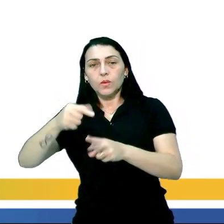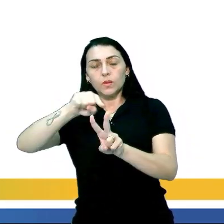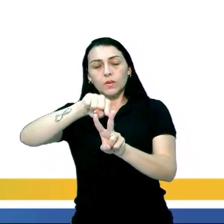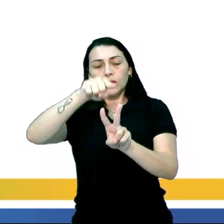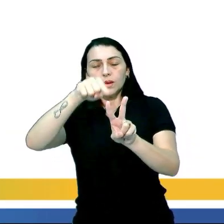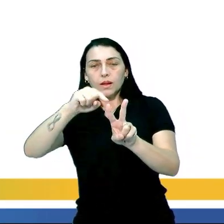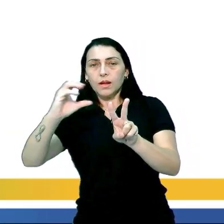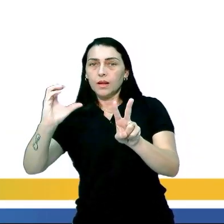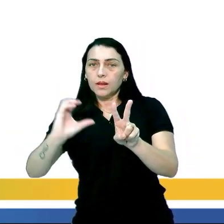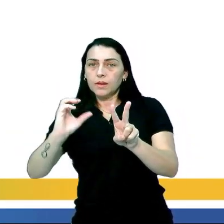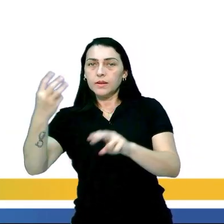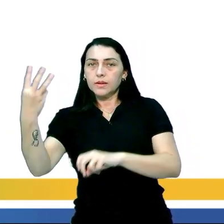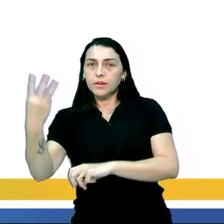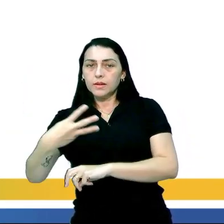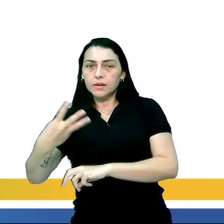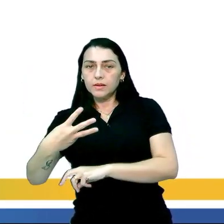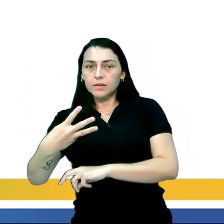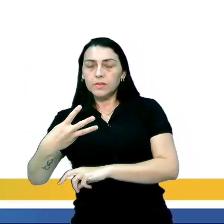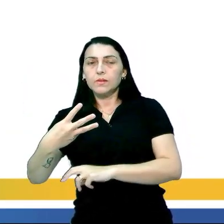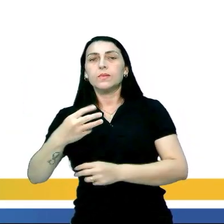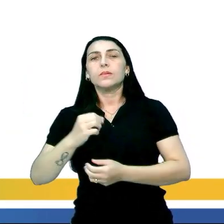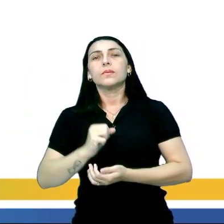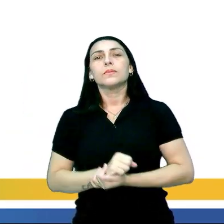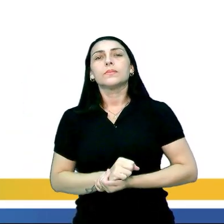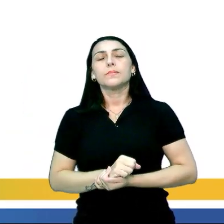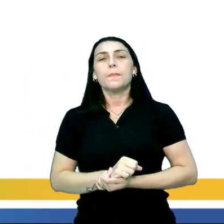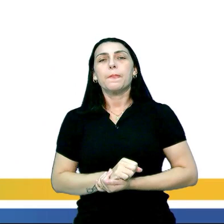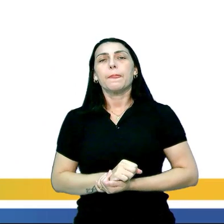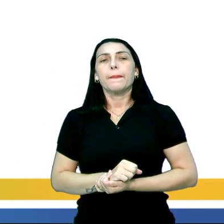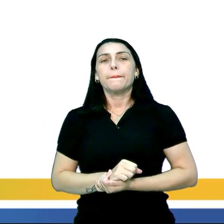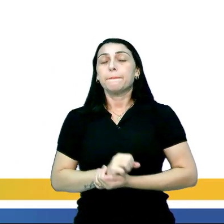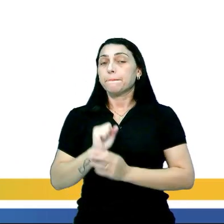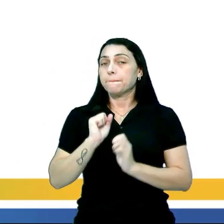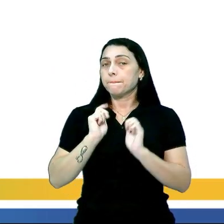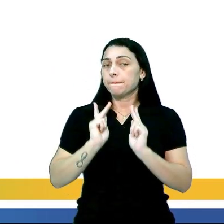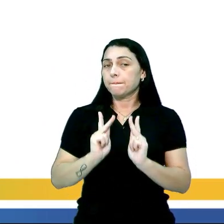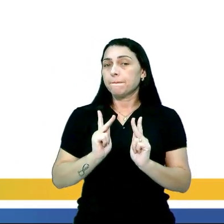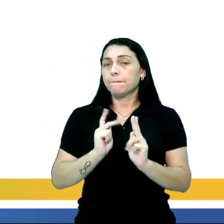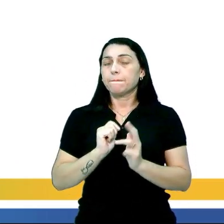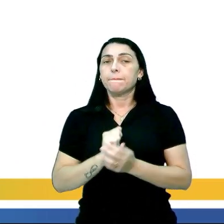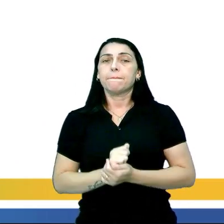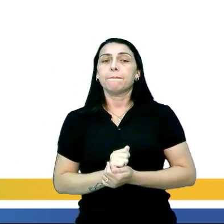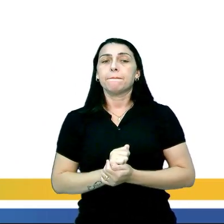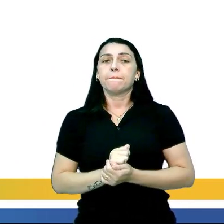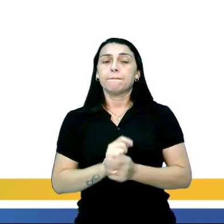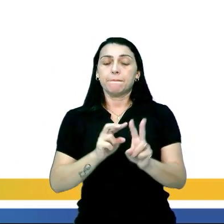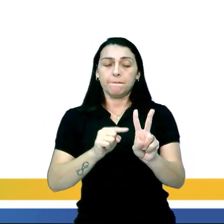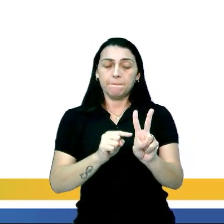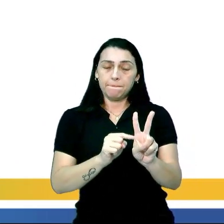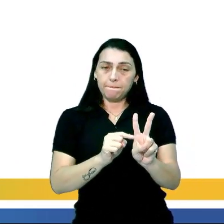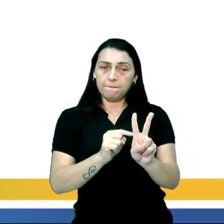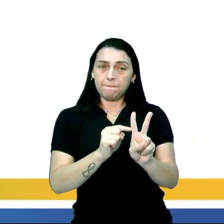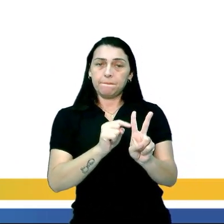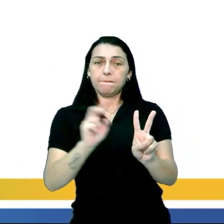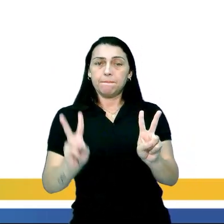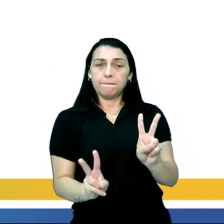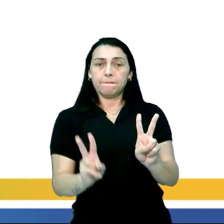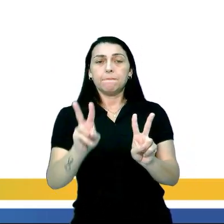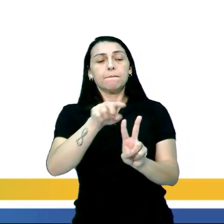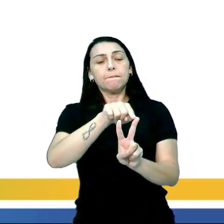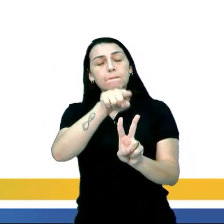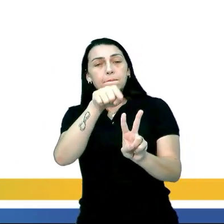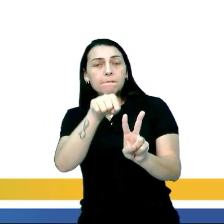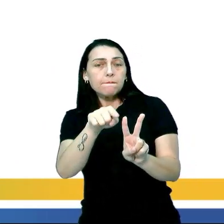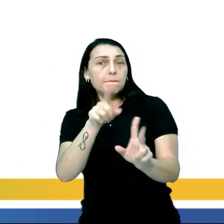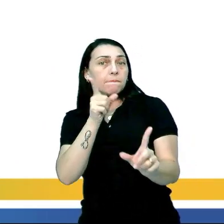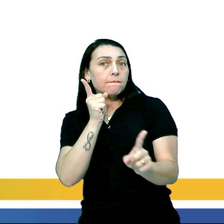43,2 π centímetros cúbicos. Ok? Para o volume ser esse, o valor do raio deve ser...